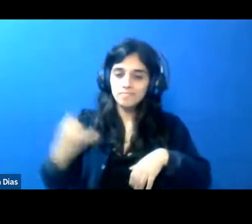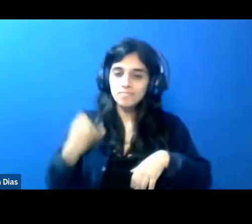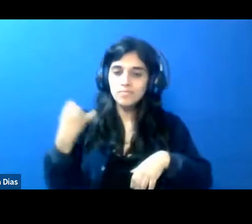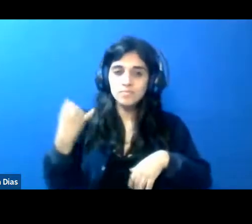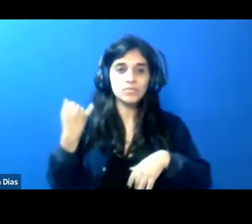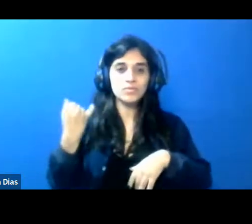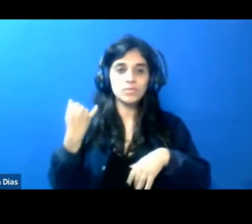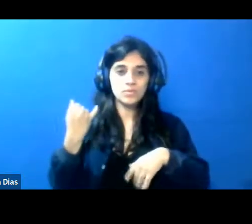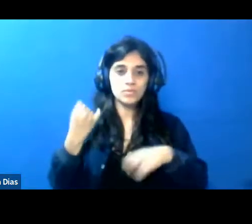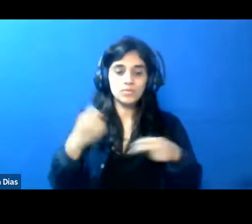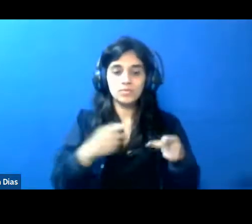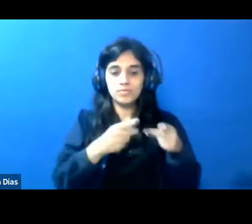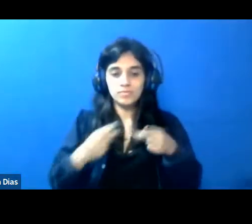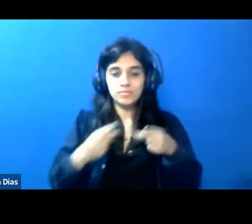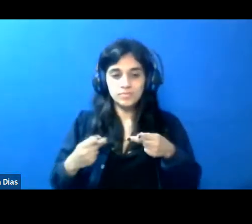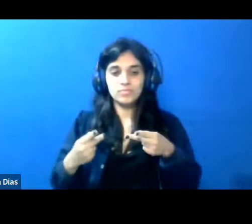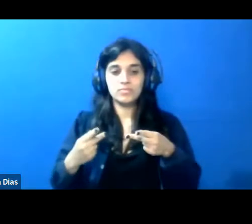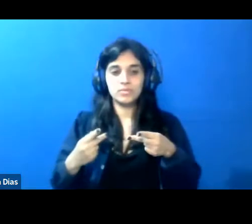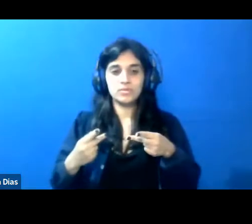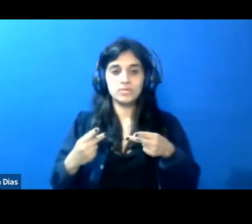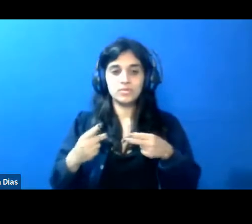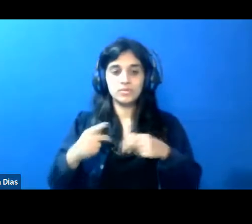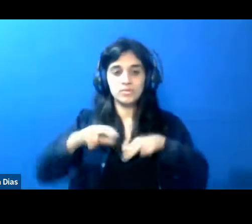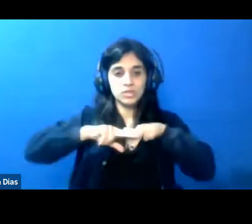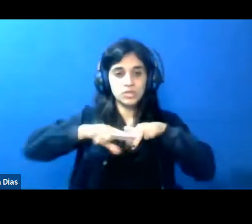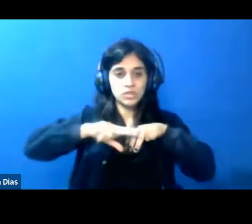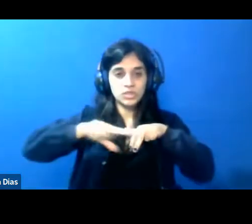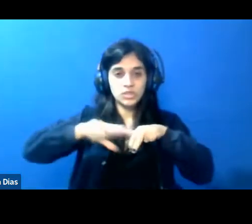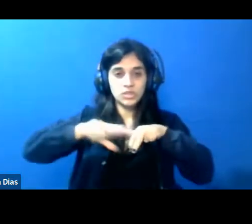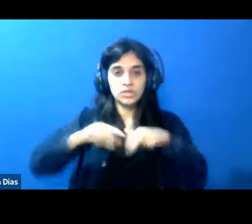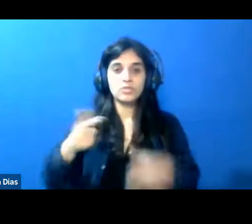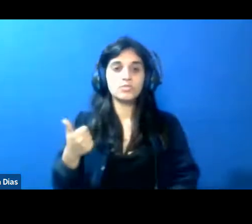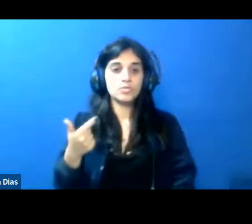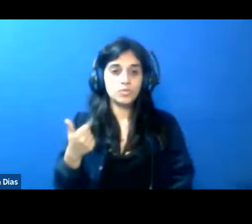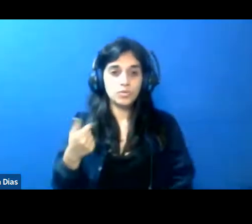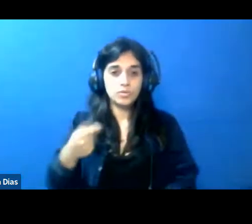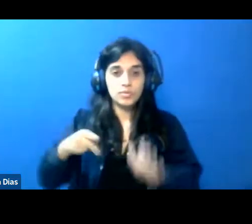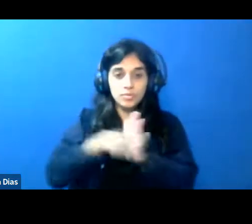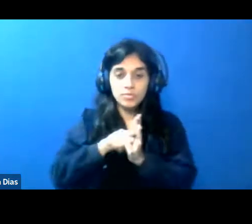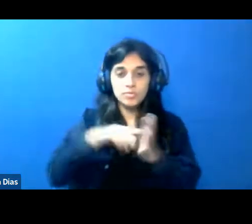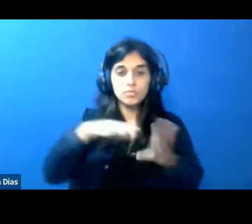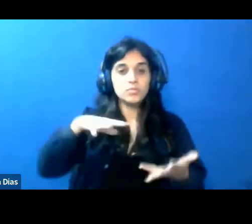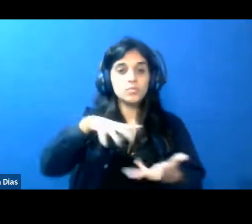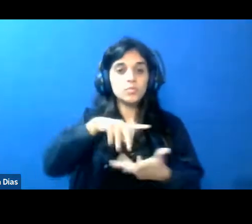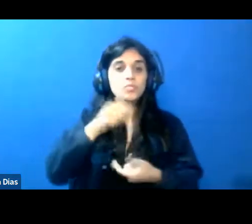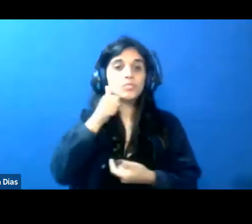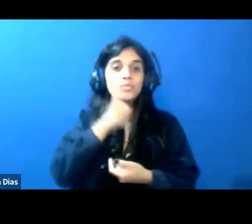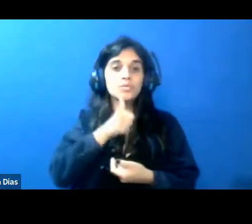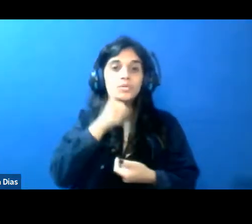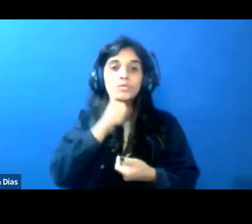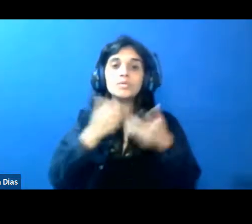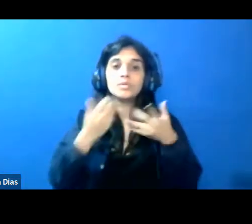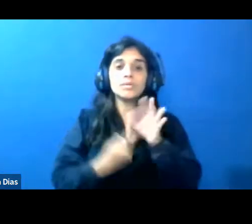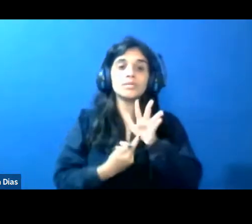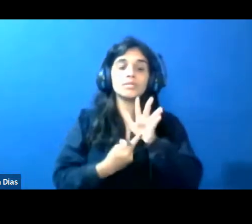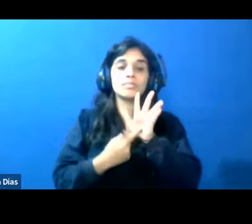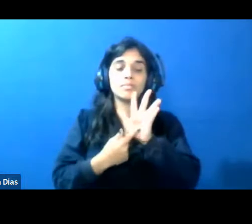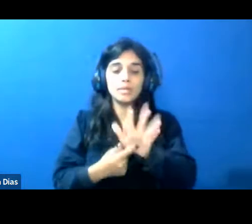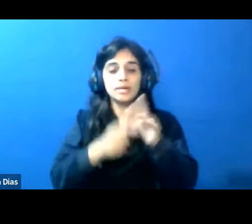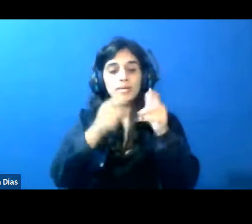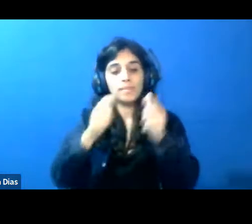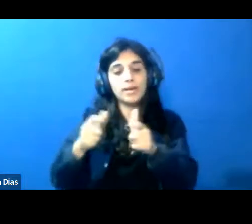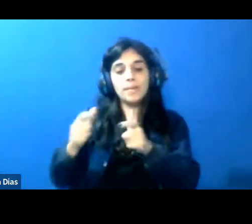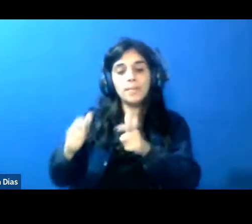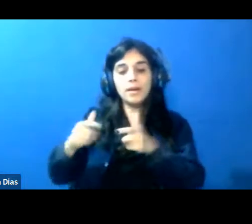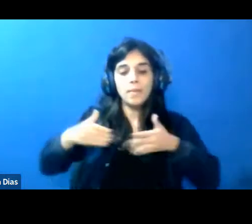Gênero 12, dentro da programação da Tenda de Mundos de Mulheres, pretende mostrar os espaços e caminhos para conhecer a história do